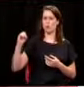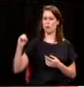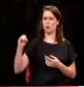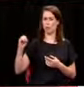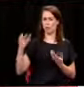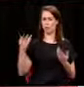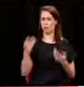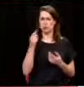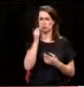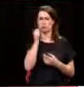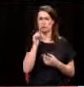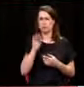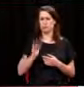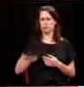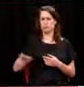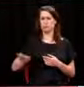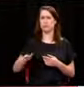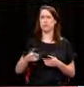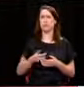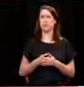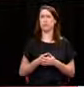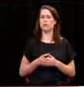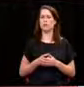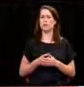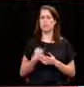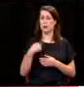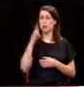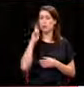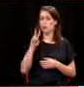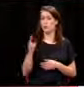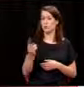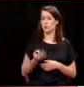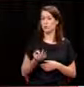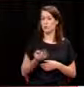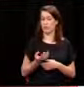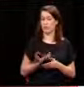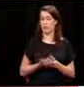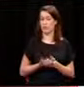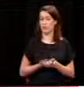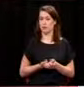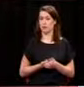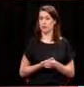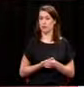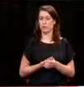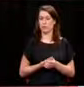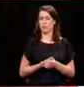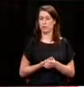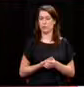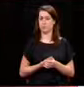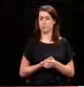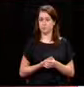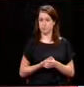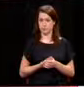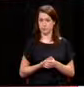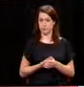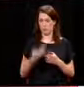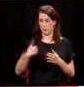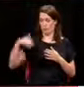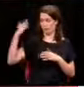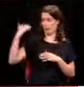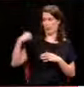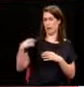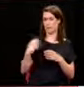E ele vê, diz que vê, e eu acredito, porque aqui há anos aconteceu uma coisa com um cliente meu que era